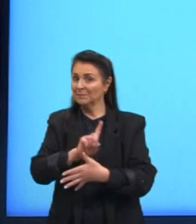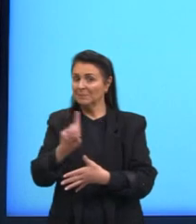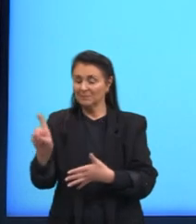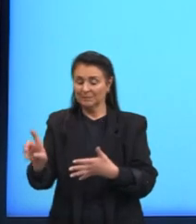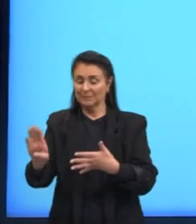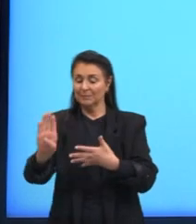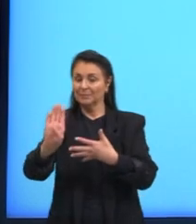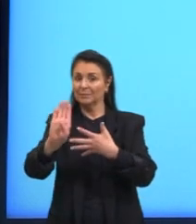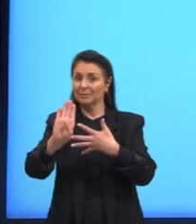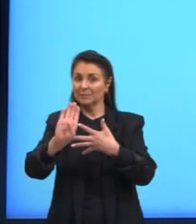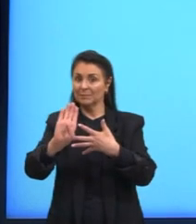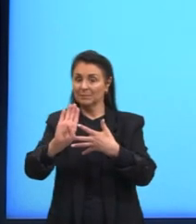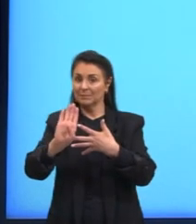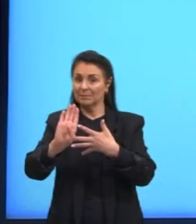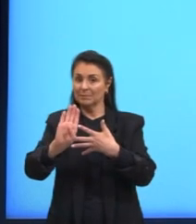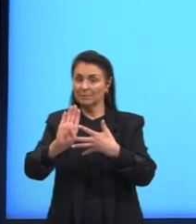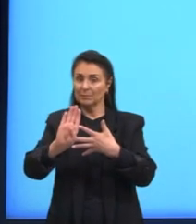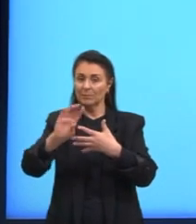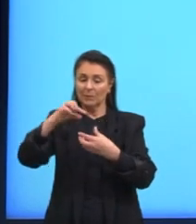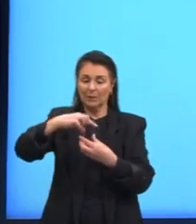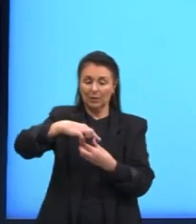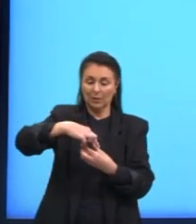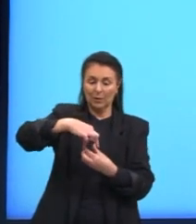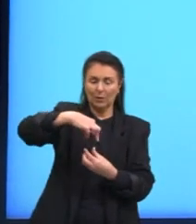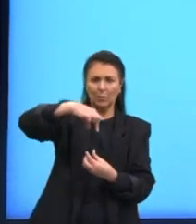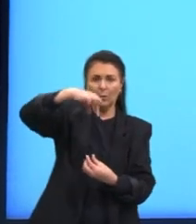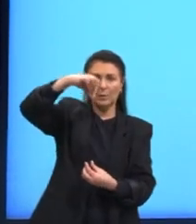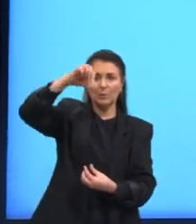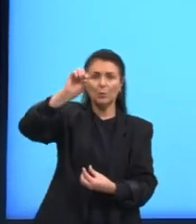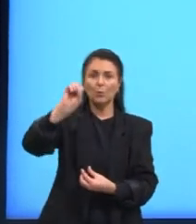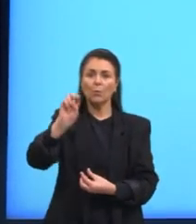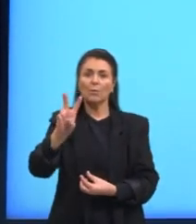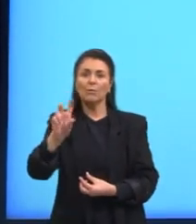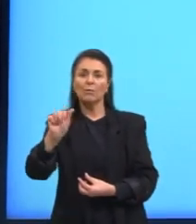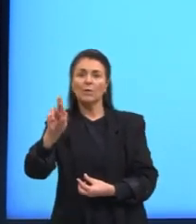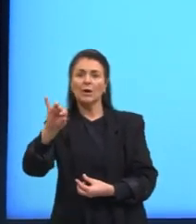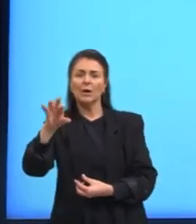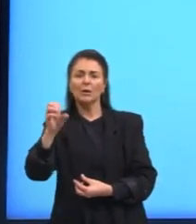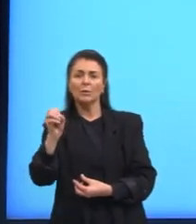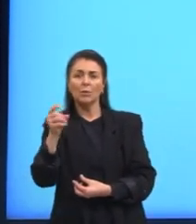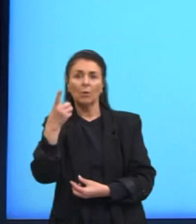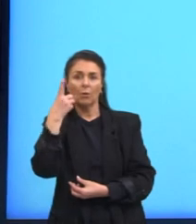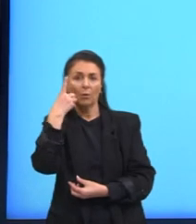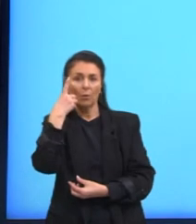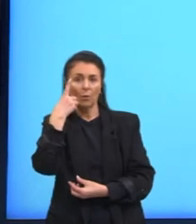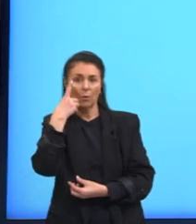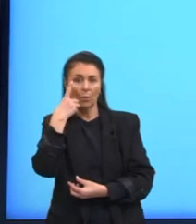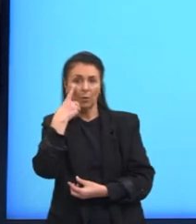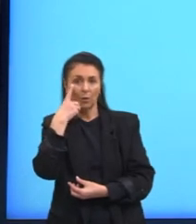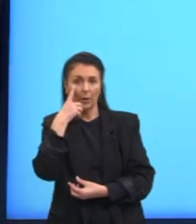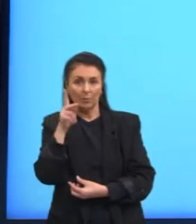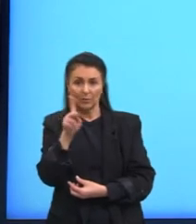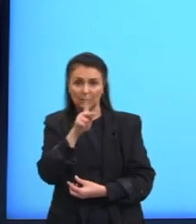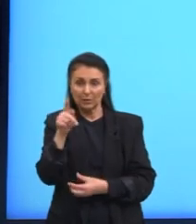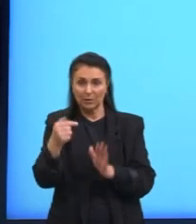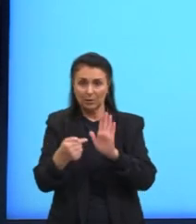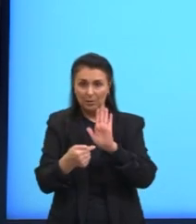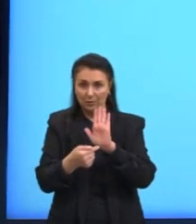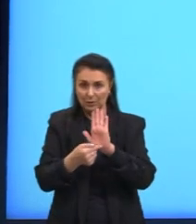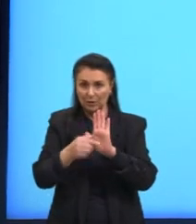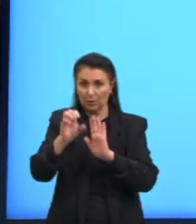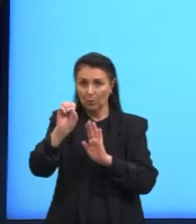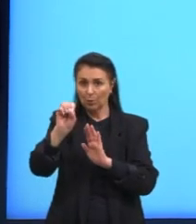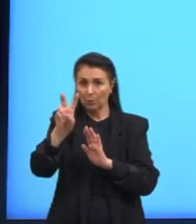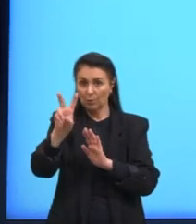letra B alongamento do ovário olha na imagens que eu ovário Então se